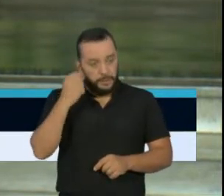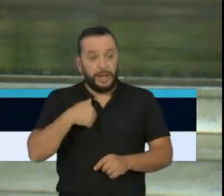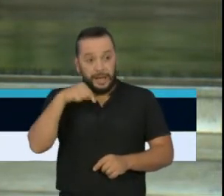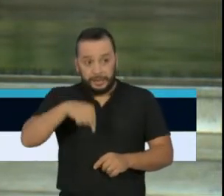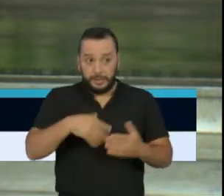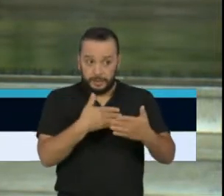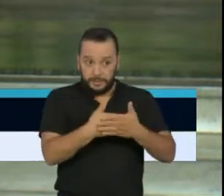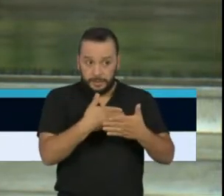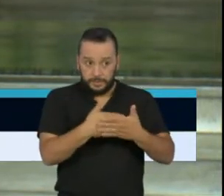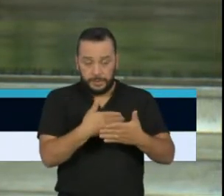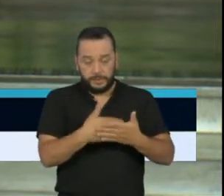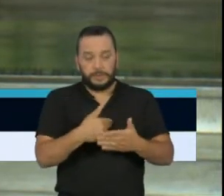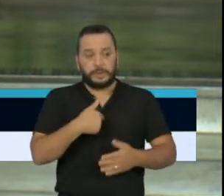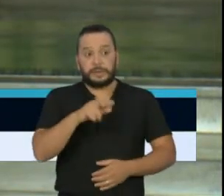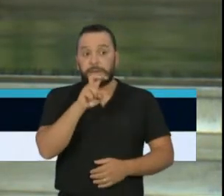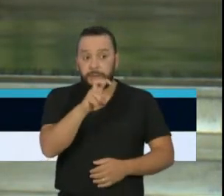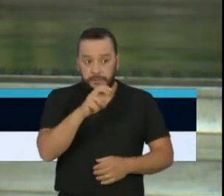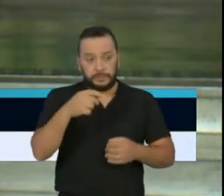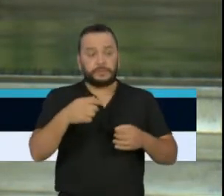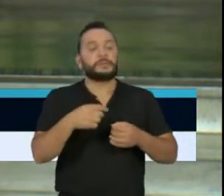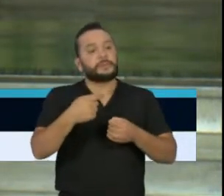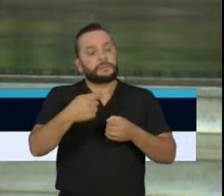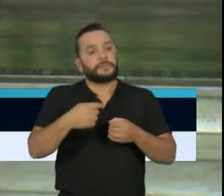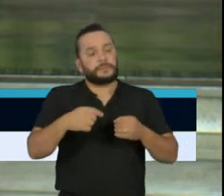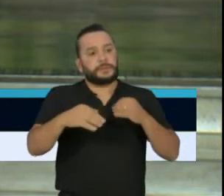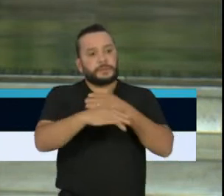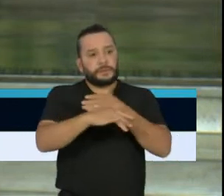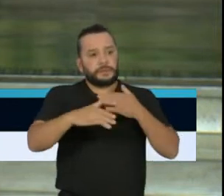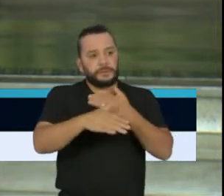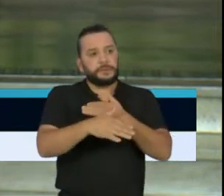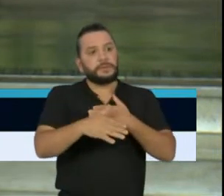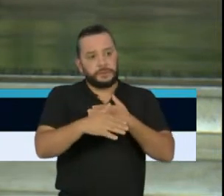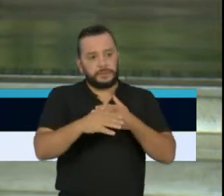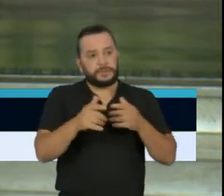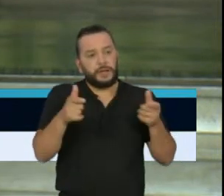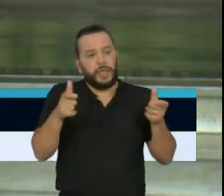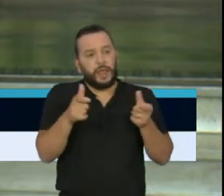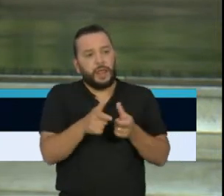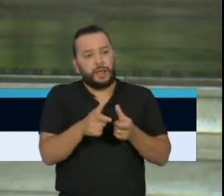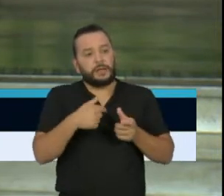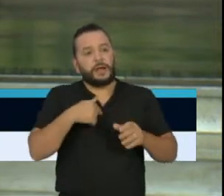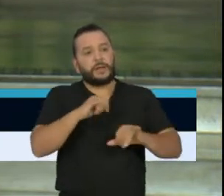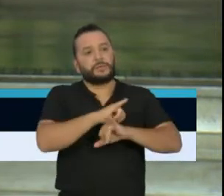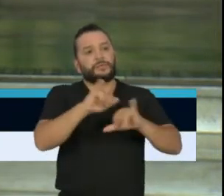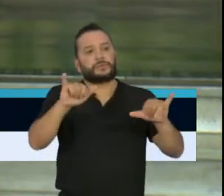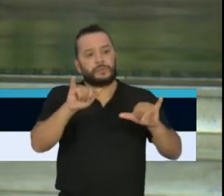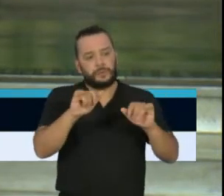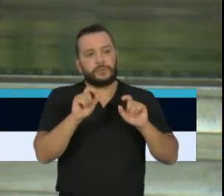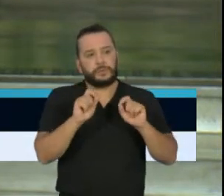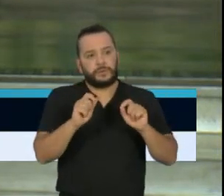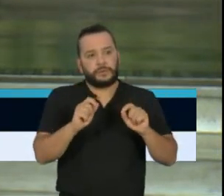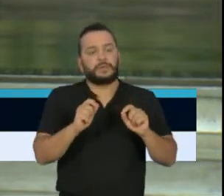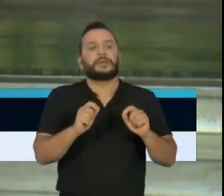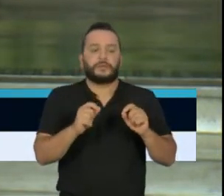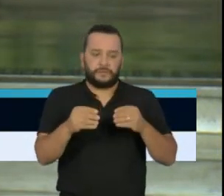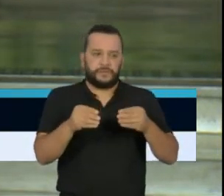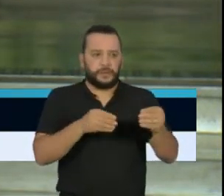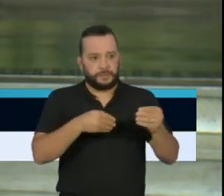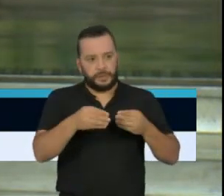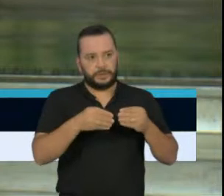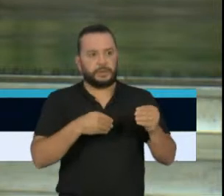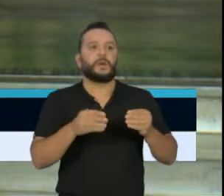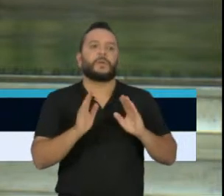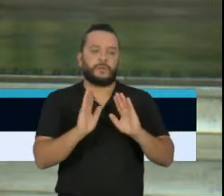Ribeirão Preto, 5 cidades pequenas e de médio porte anunciaram aí a flexibilização do comércio,